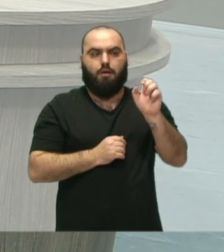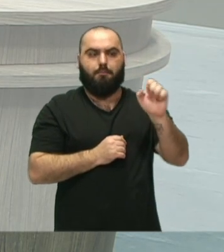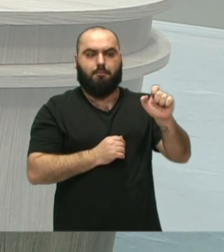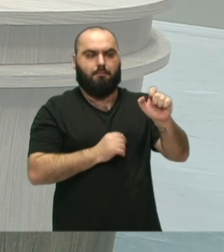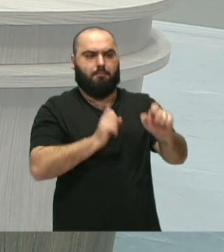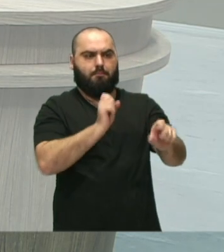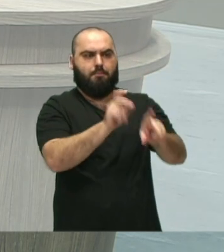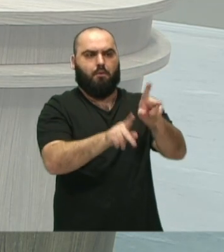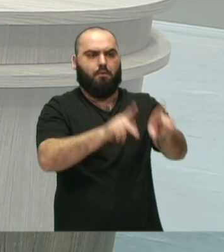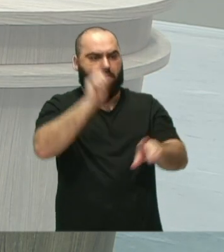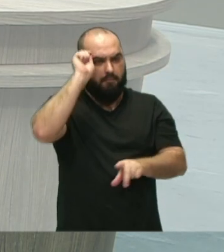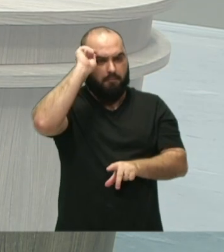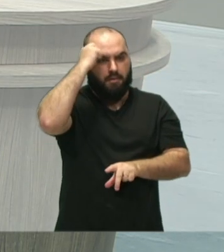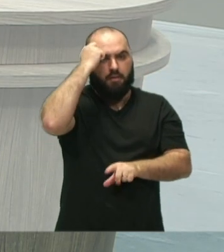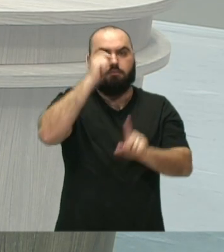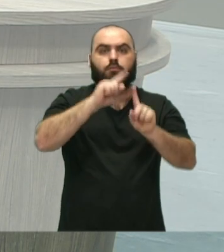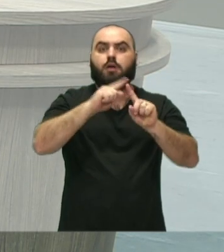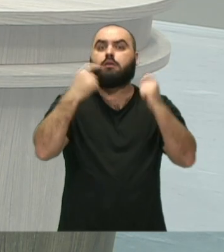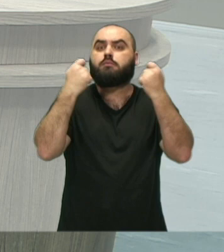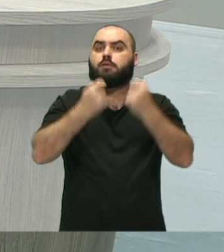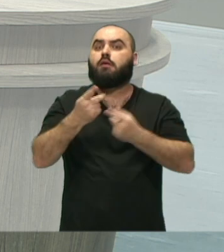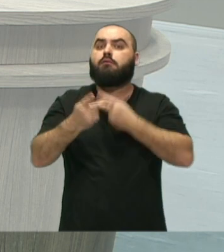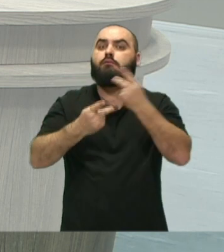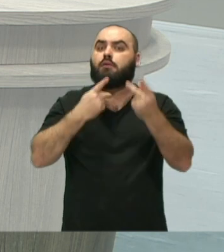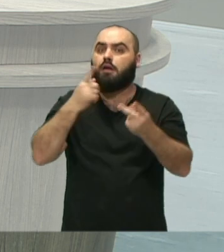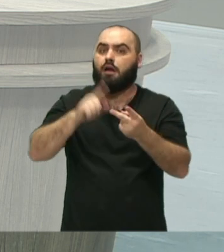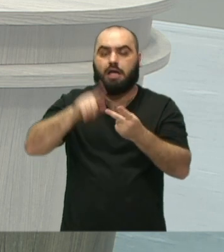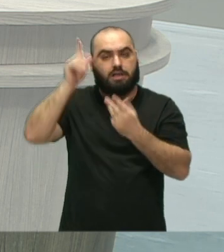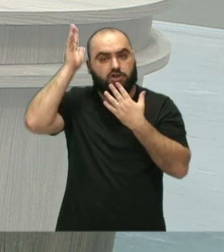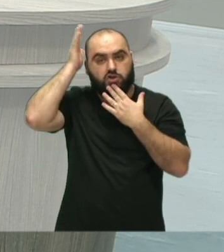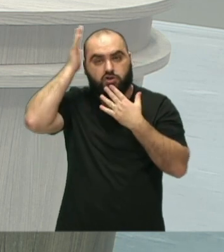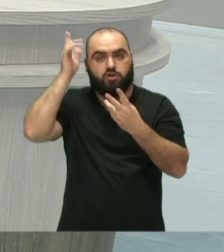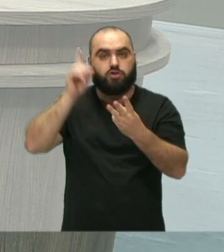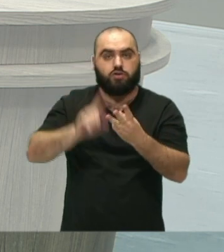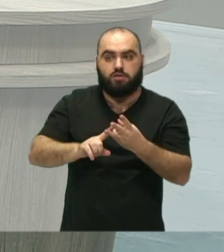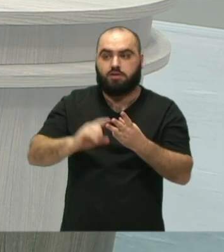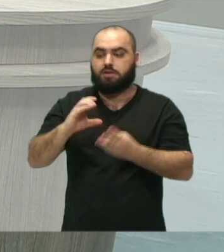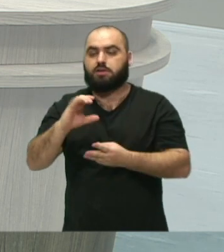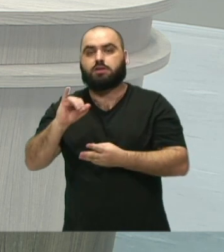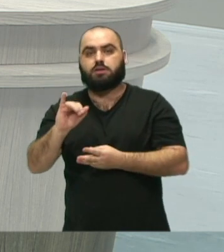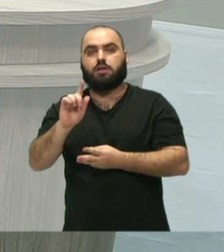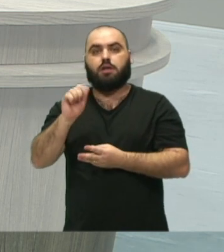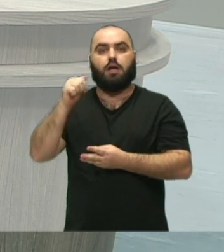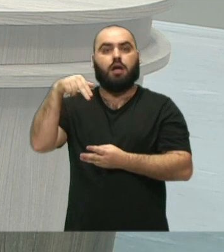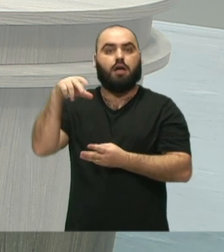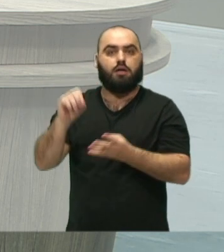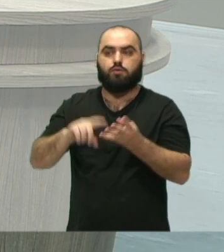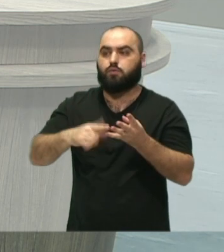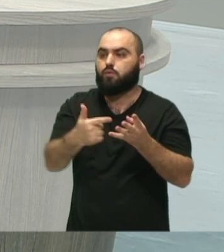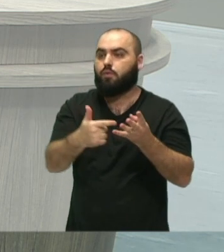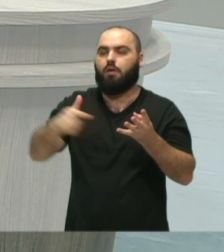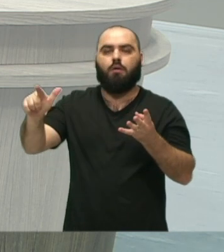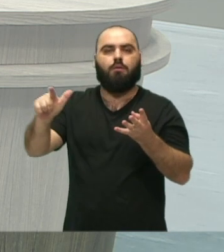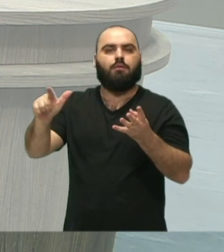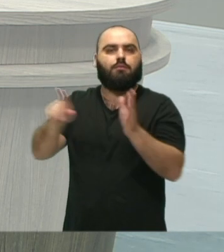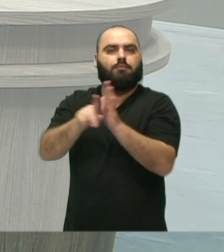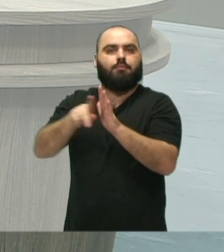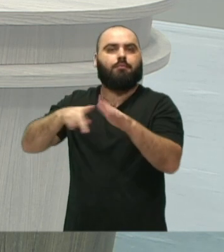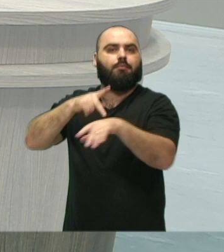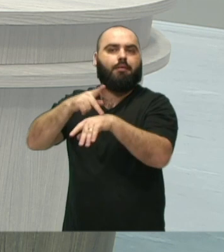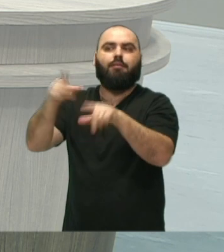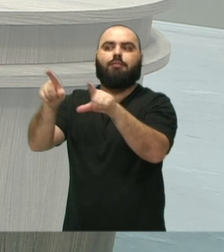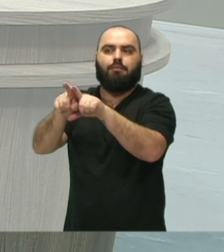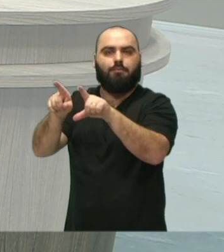preto, né? Mas no Brasil deveria se falar do povo do indígena, do povo cigano, das outras etnias,